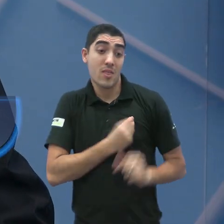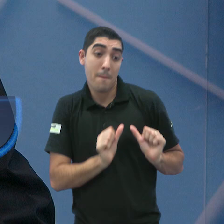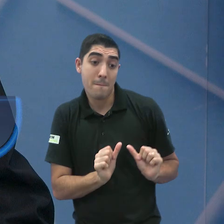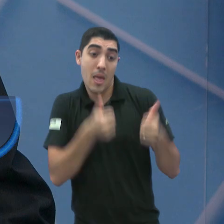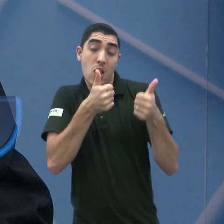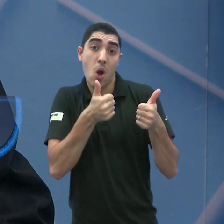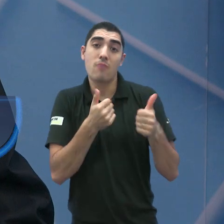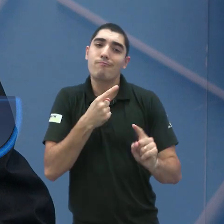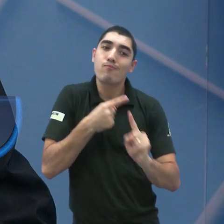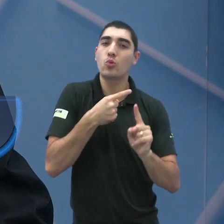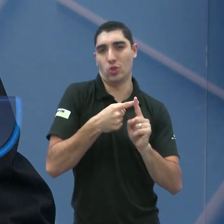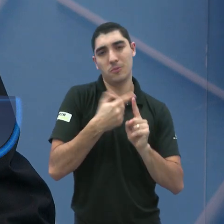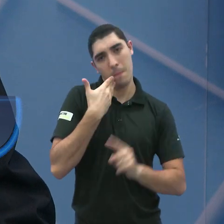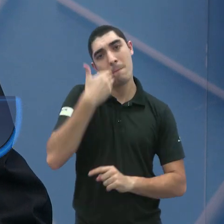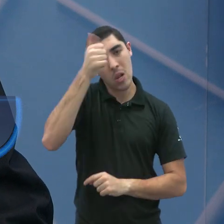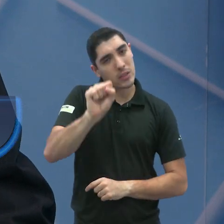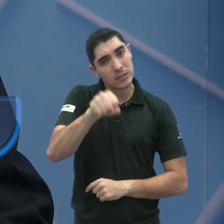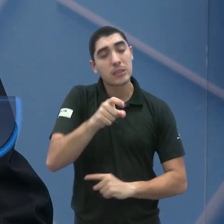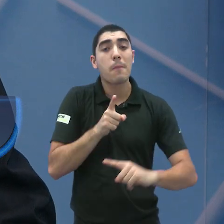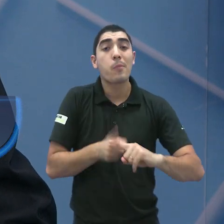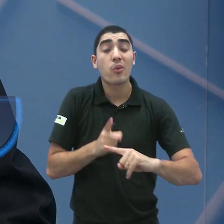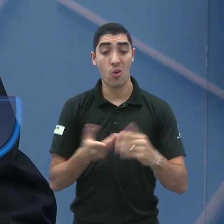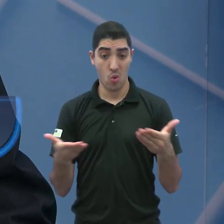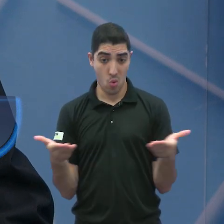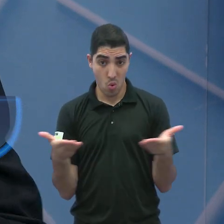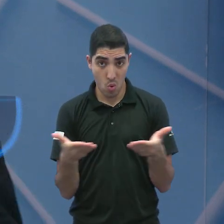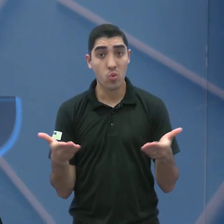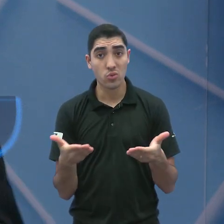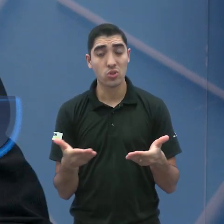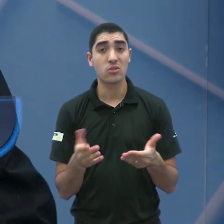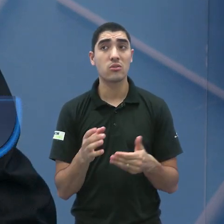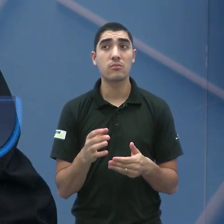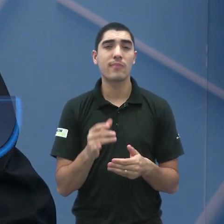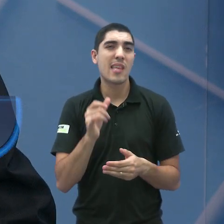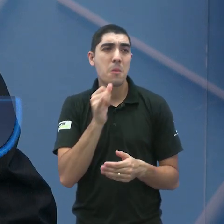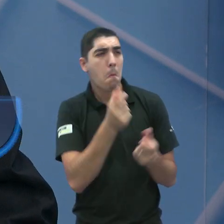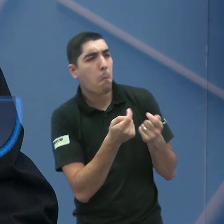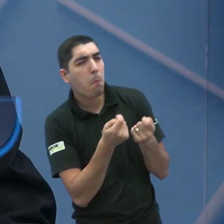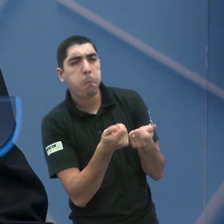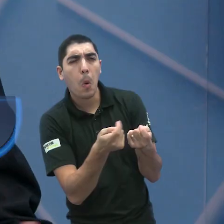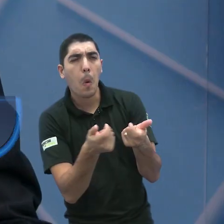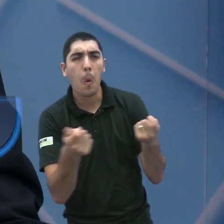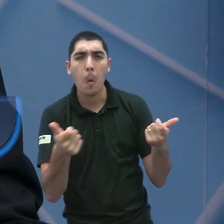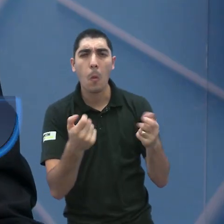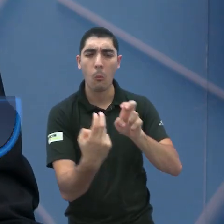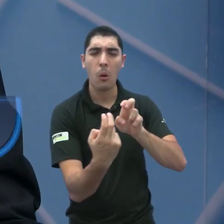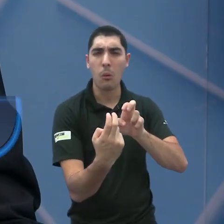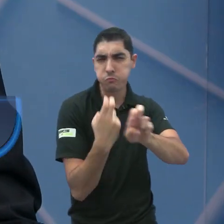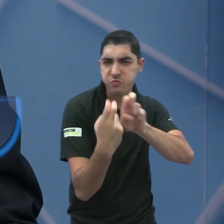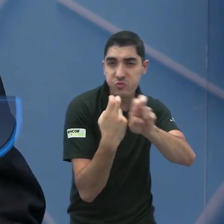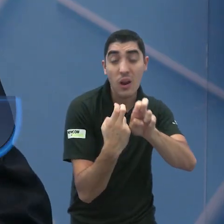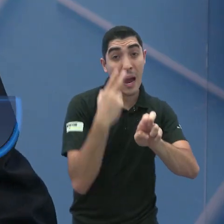uma maneira mais positiva, né? De uma certa forma, atualmente, a escassez da ferrovia acaba sobrecarregando a